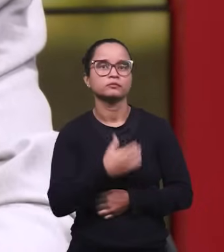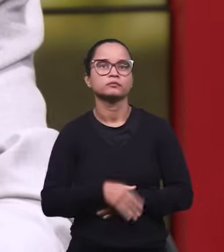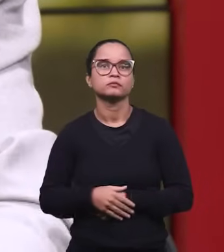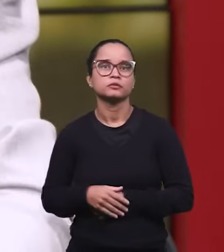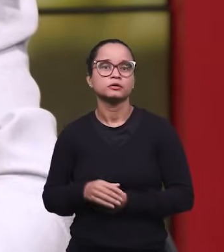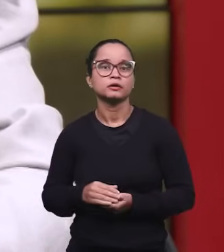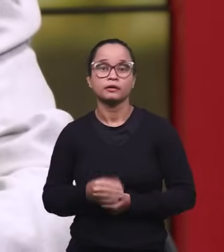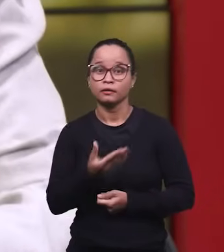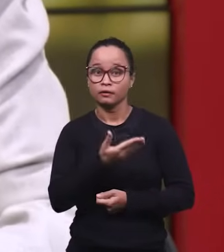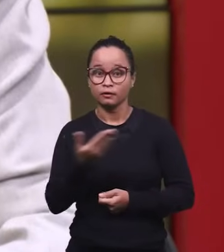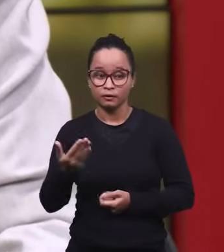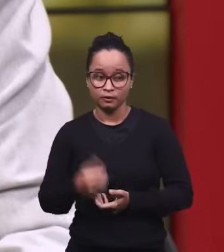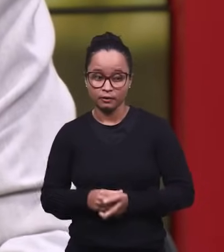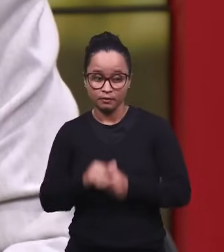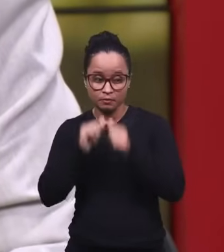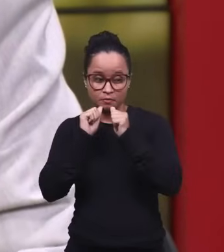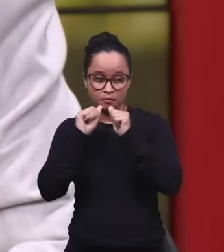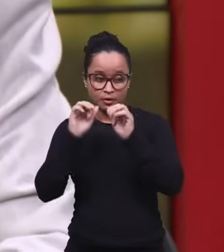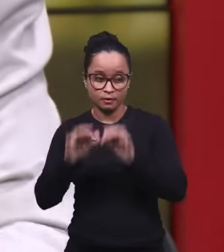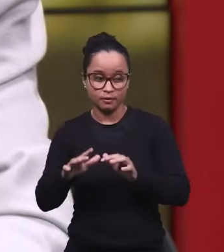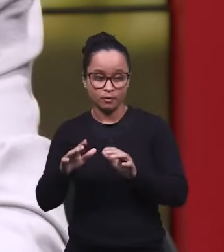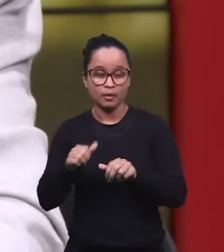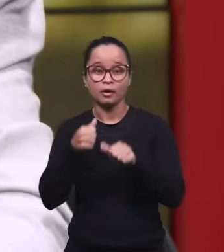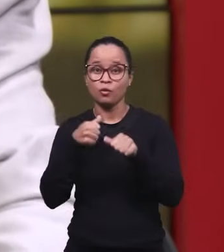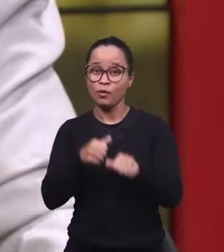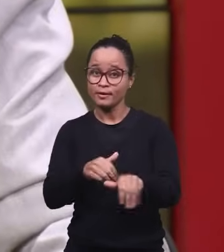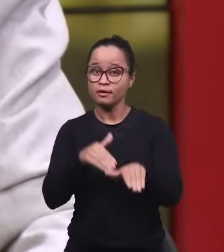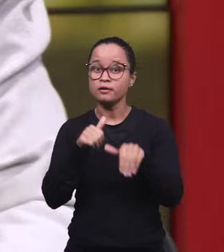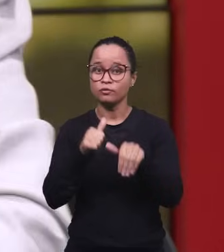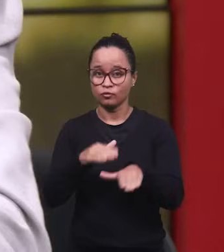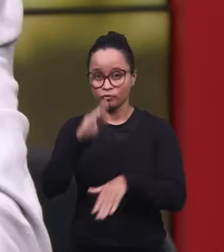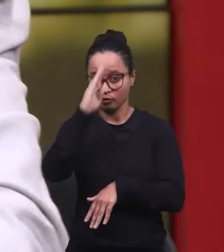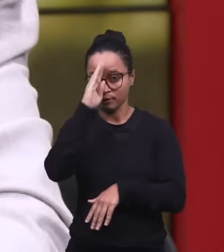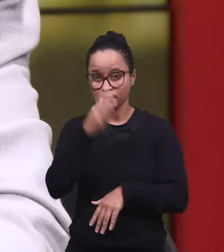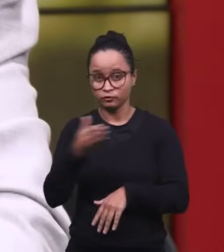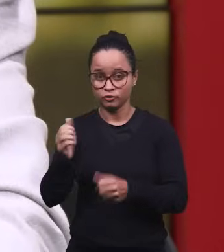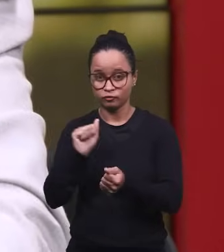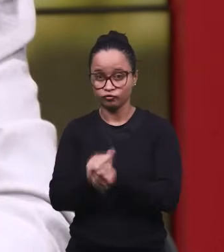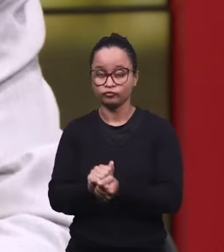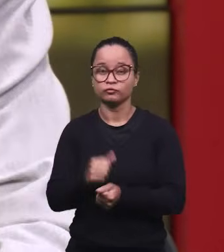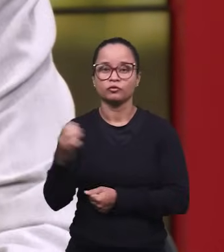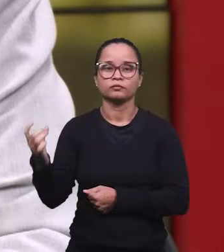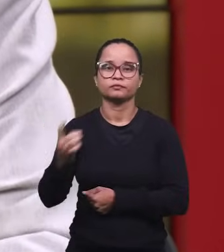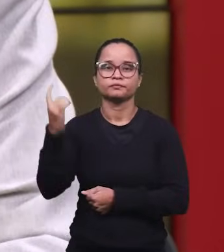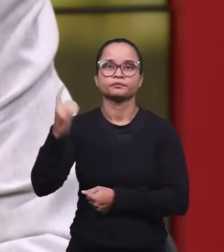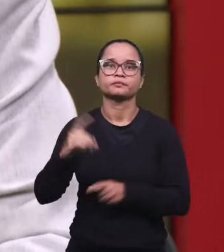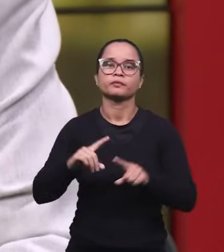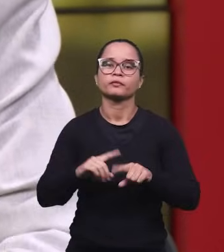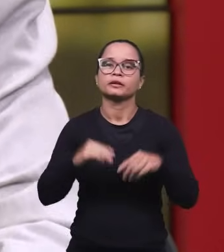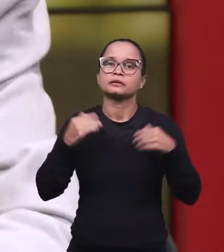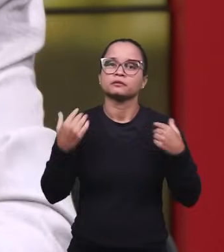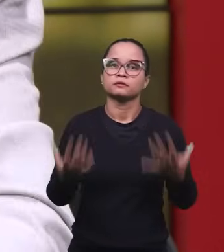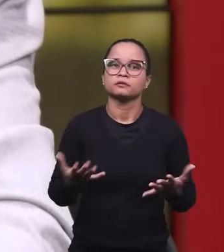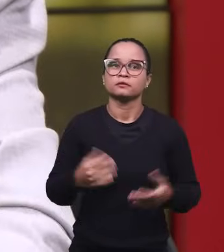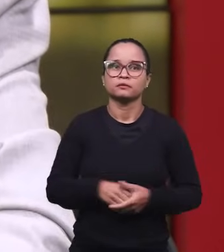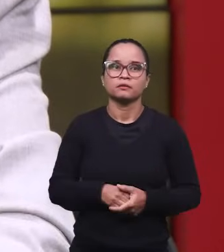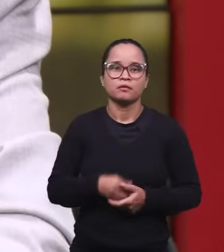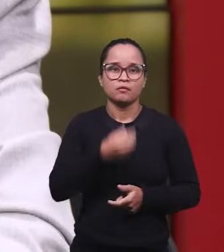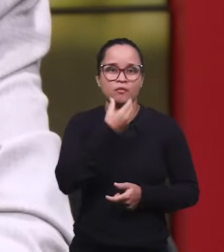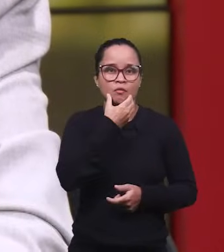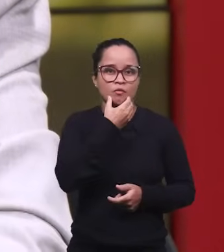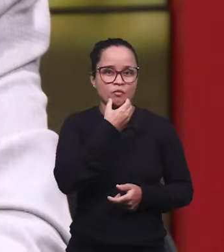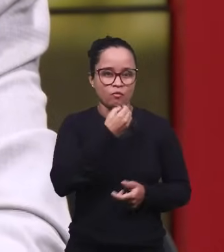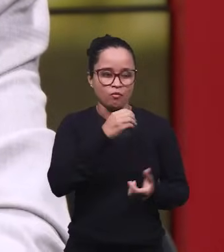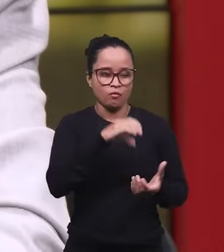algo, né, que vinha trazer um benefício para o seu exército, para o grupo que estava com Davi. E, embora